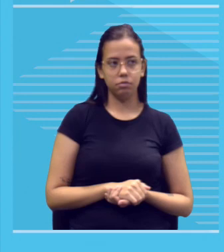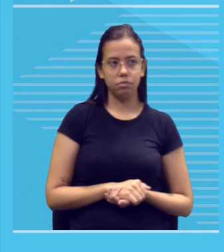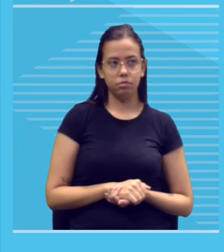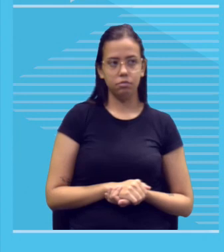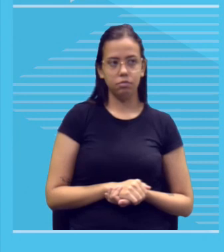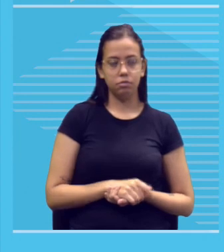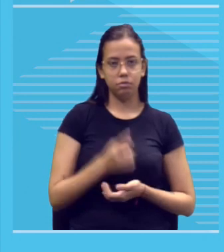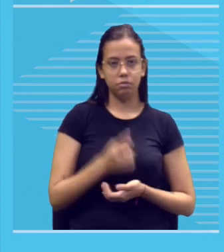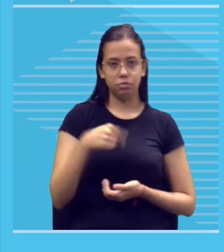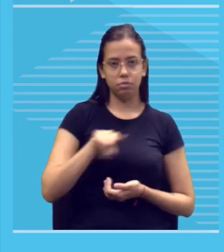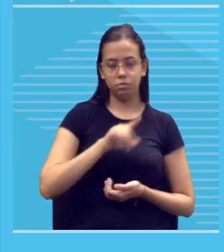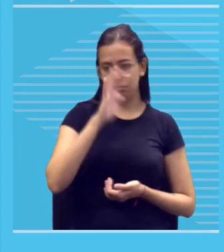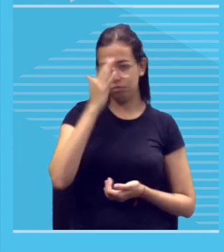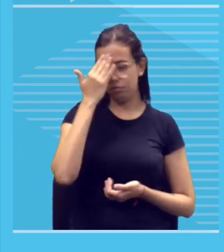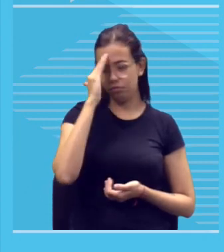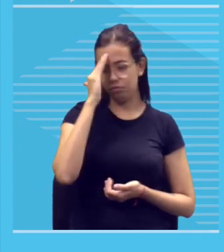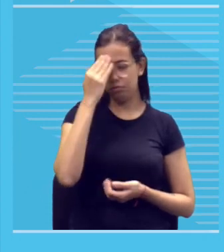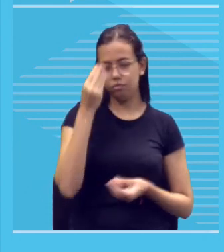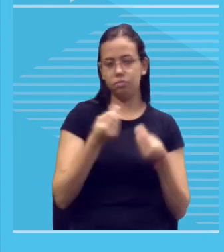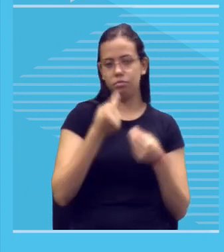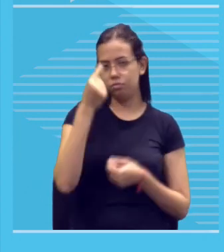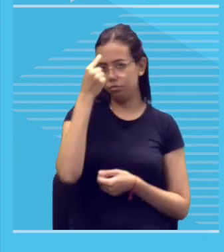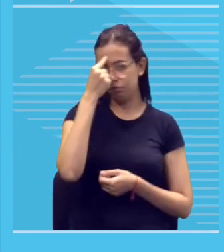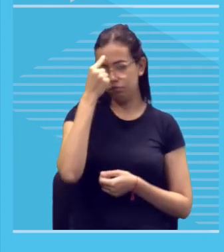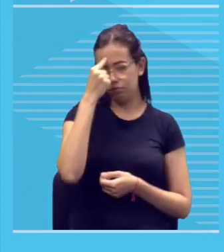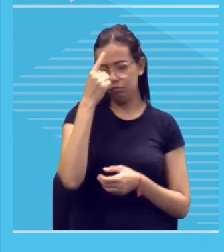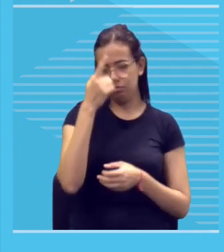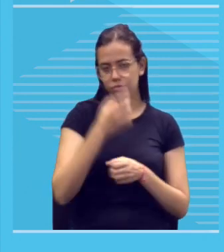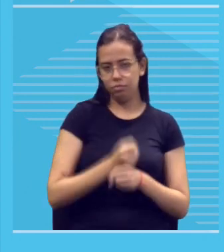Vocês entenderam o nosso raciocínio